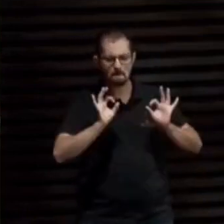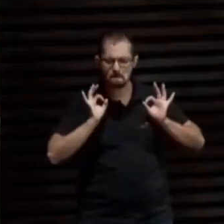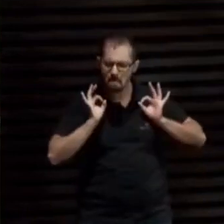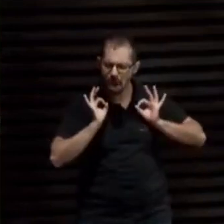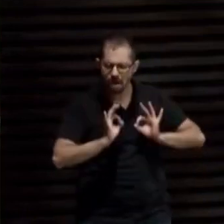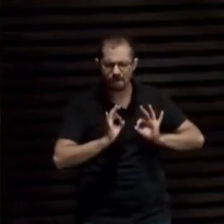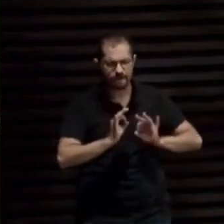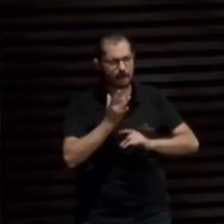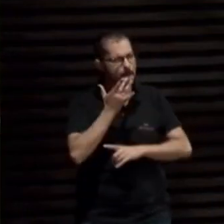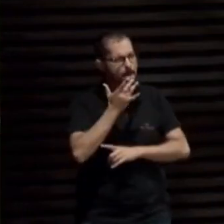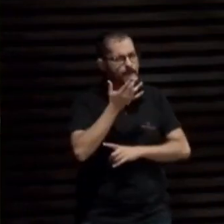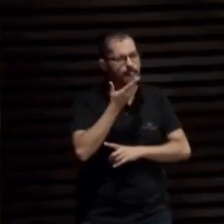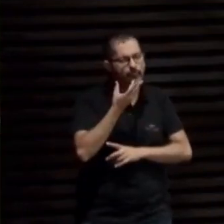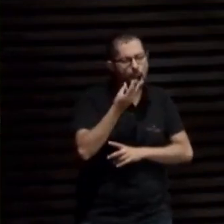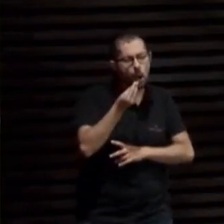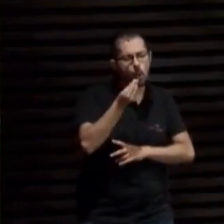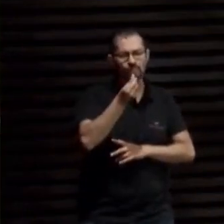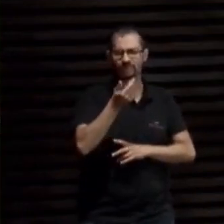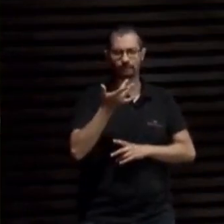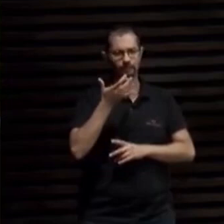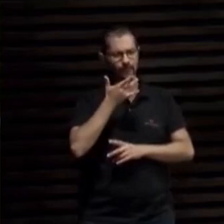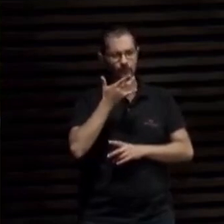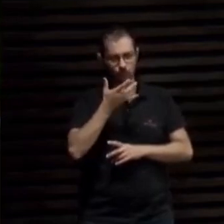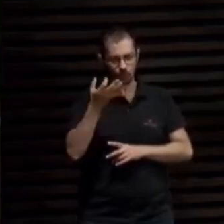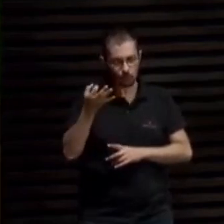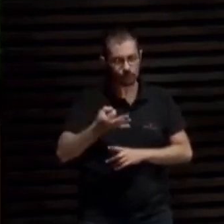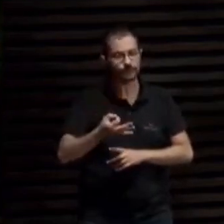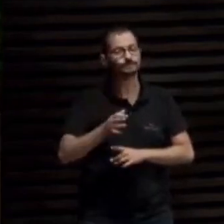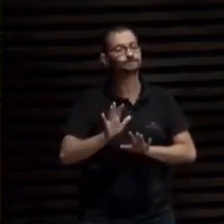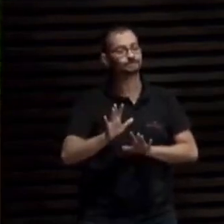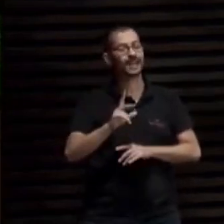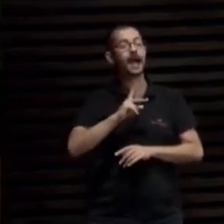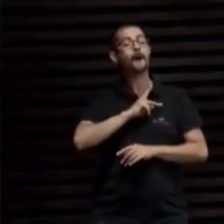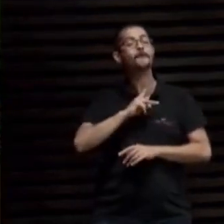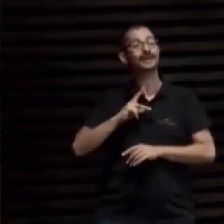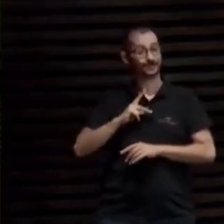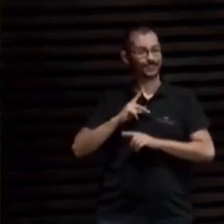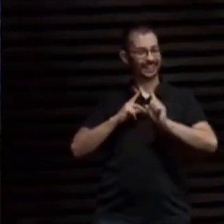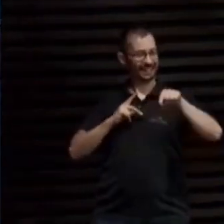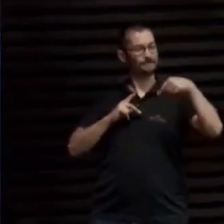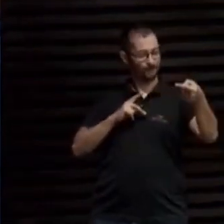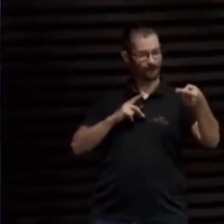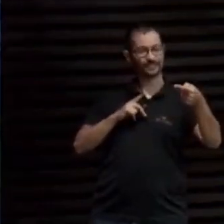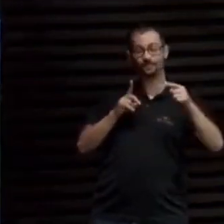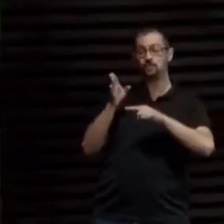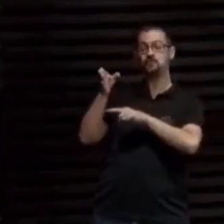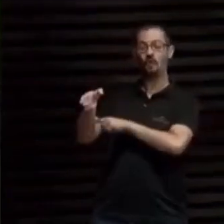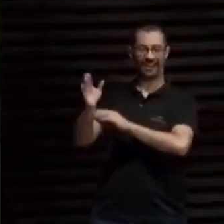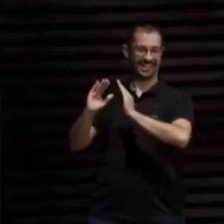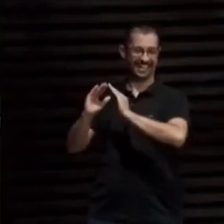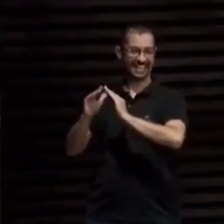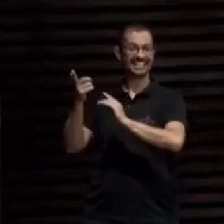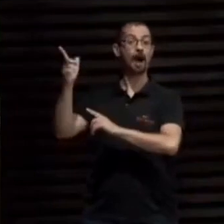melhor cozinheira. O pastor voltou outro dia para a casa daquela outra e aí ela diz: não, ela cozinha melhor